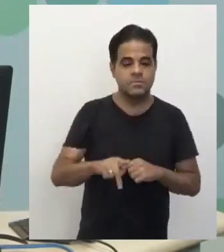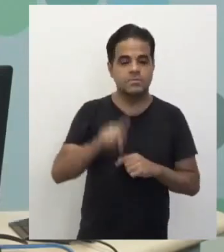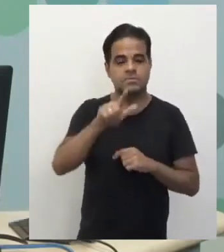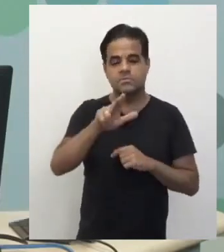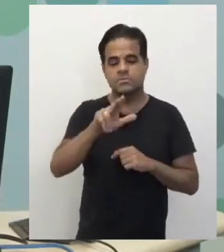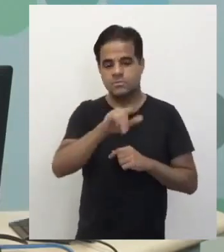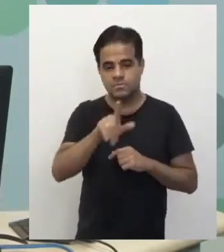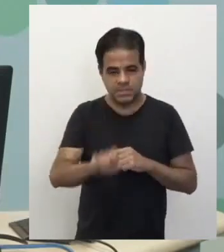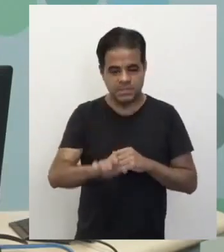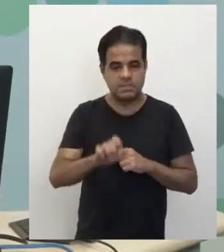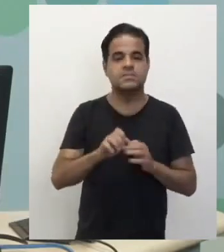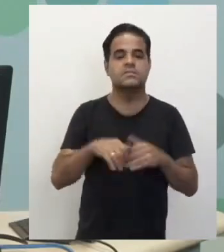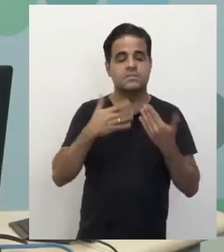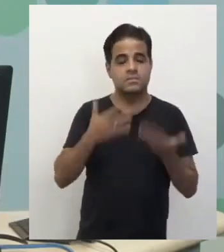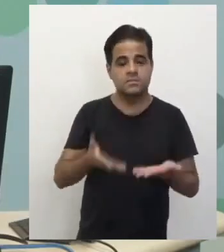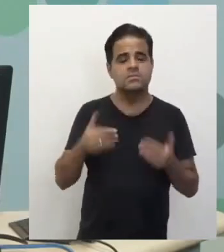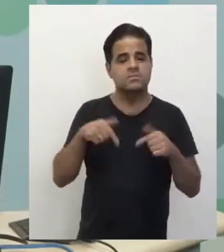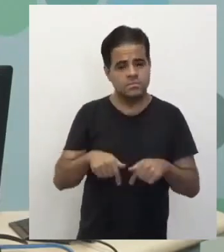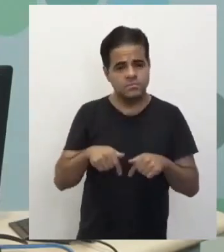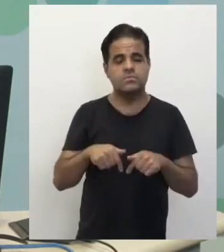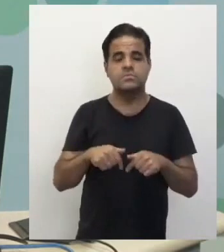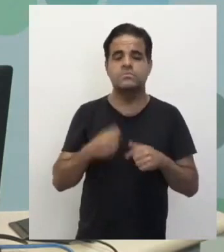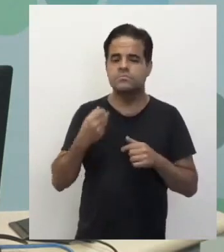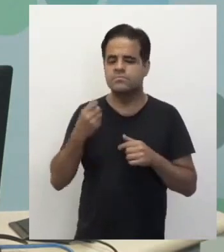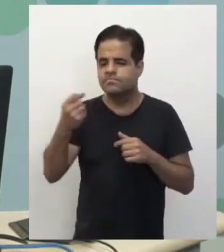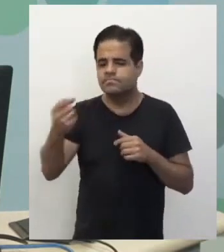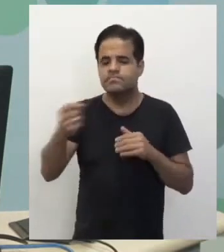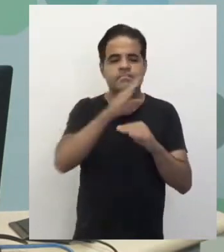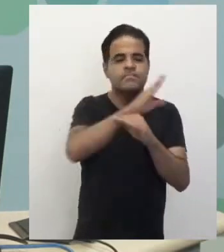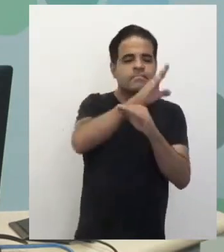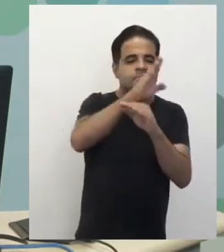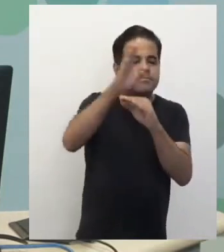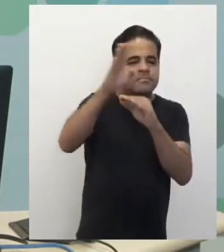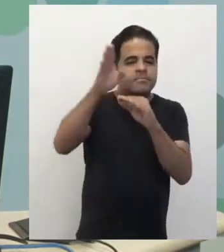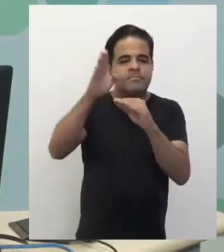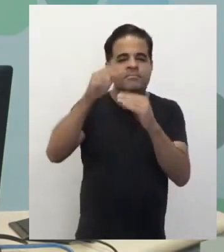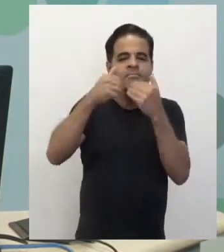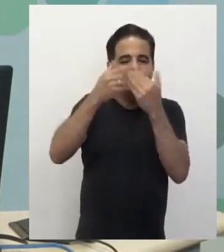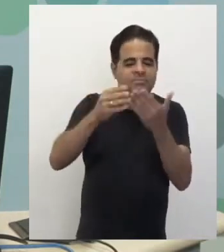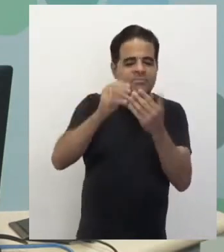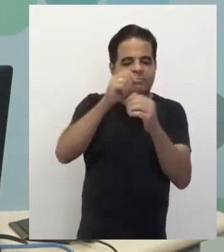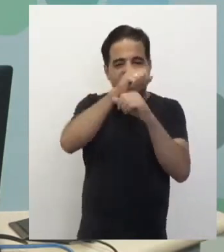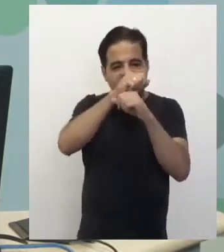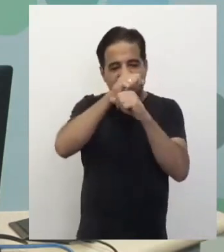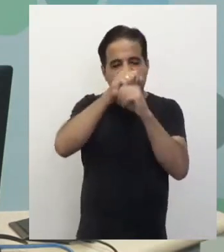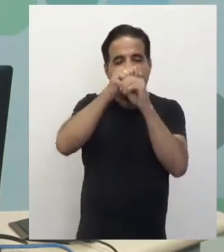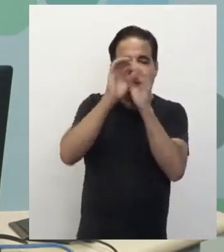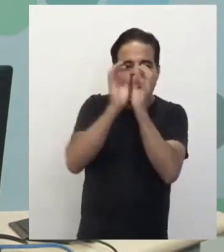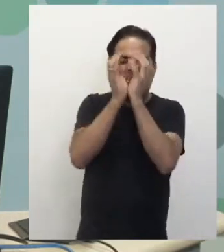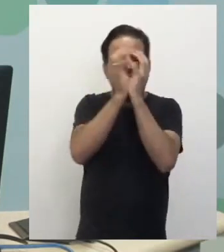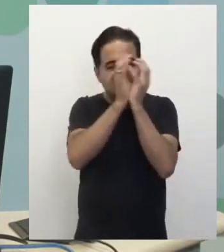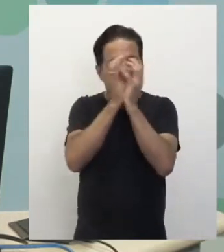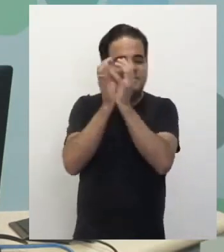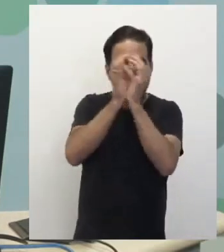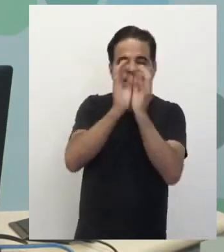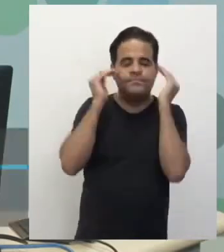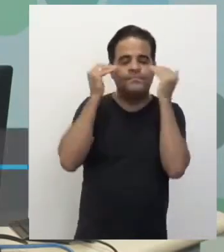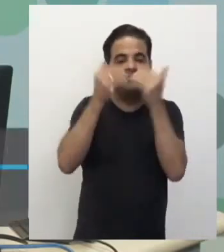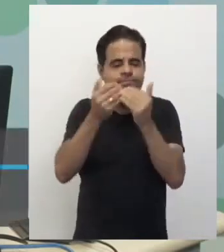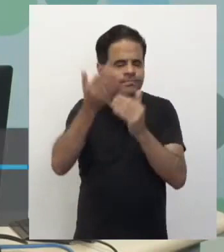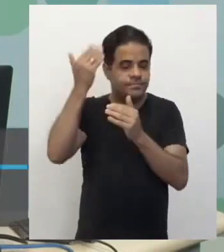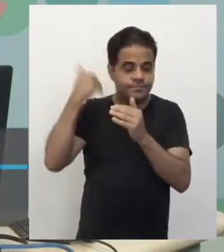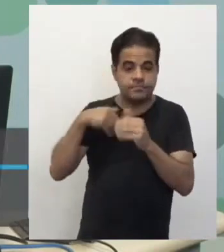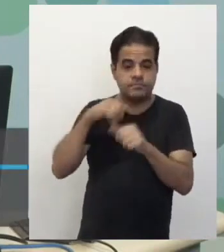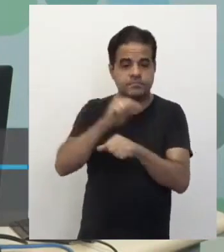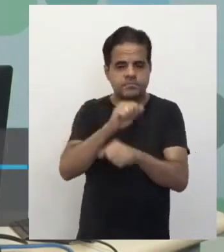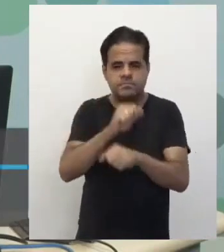Luíse Coutinho e hoje nós faremos uma viagem aí passando por várias civilizações do mundo antigo, fazendo até uma